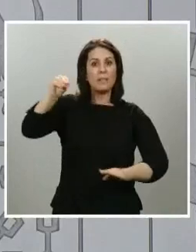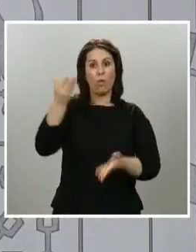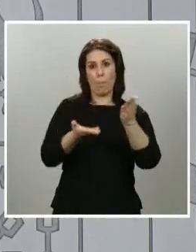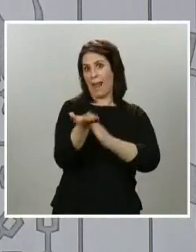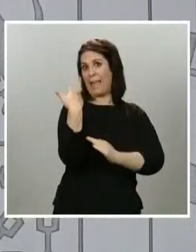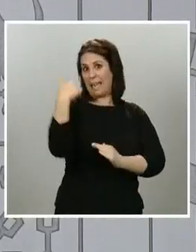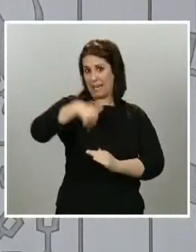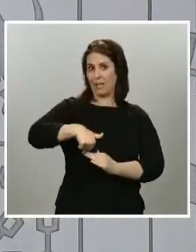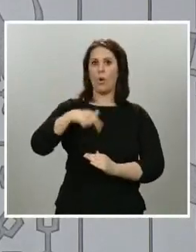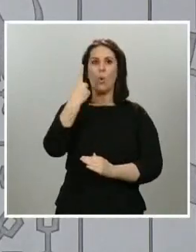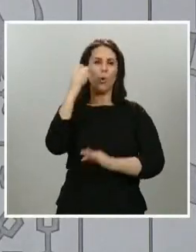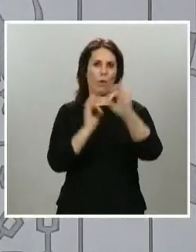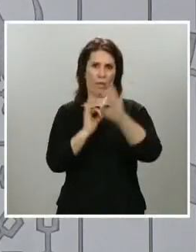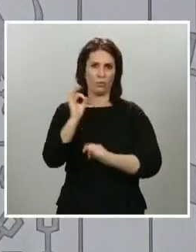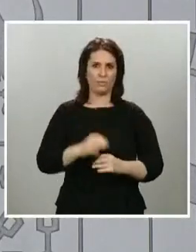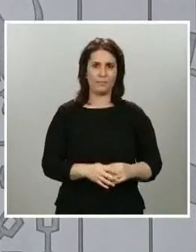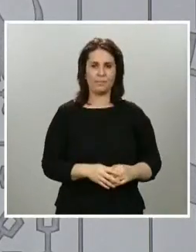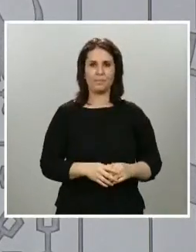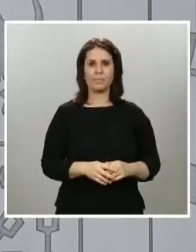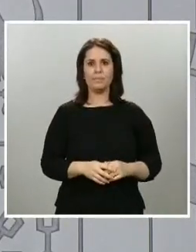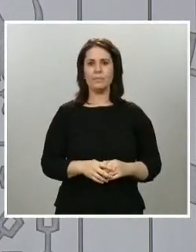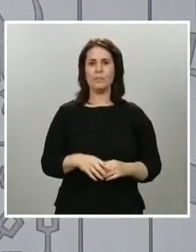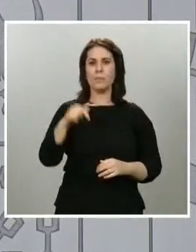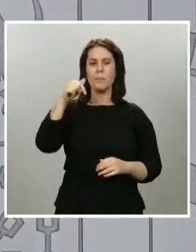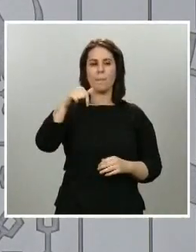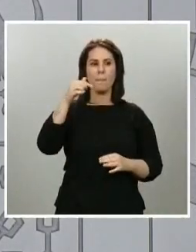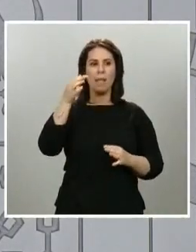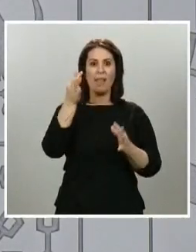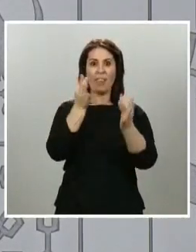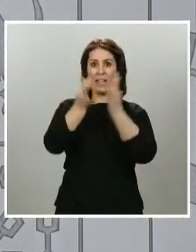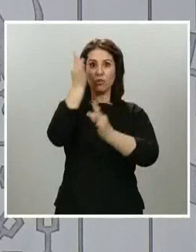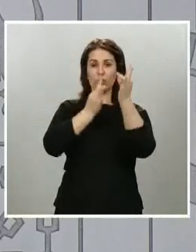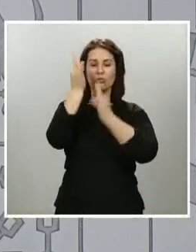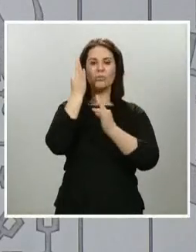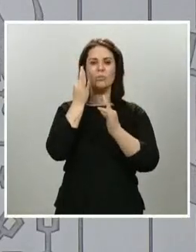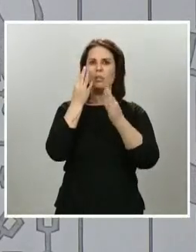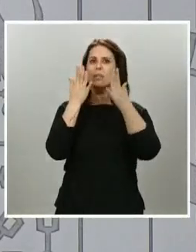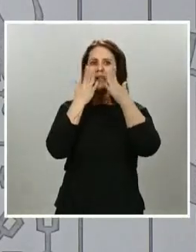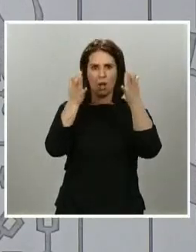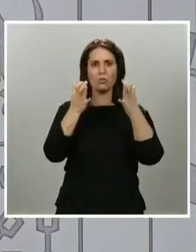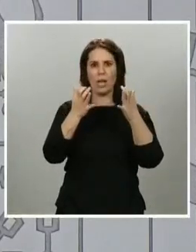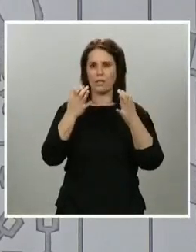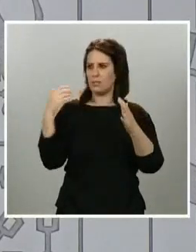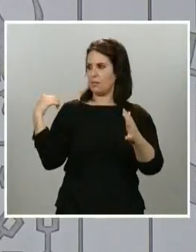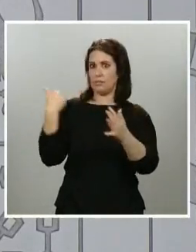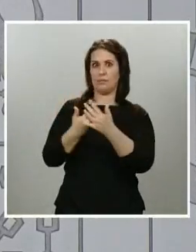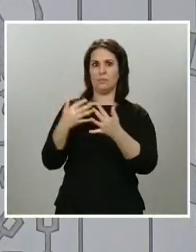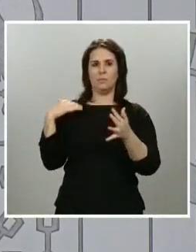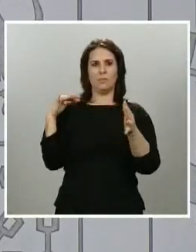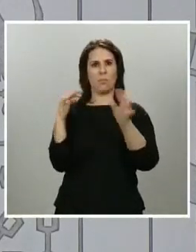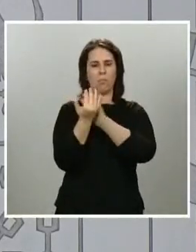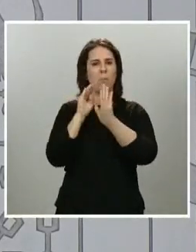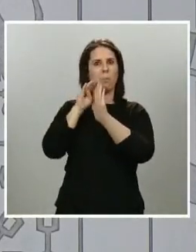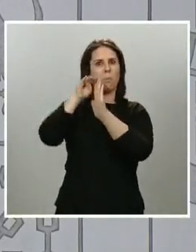mantendo as tendências dos últimos dias aline a descendente clara e favor abre aqui tá me ouvindo os dias a